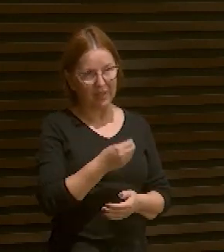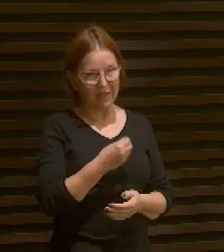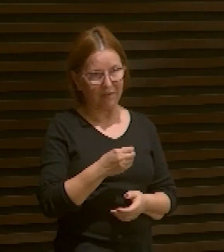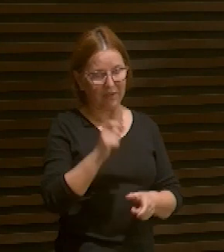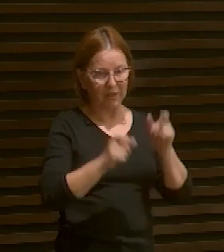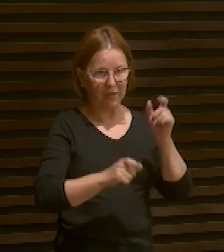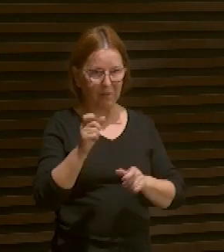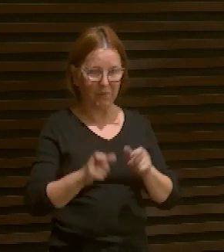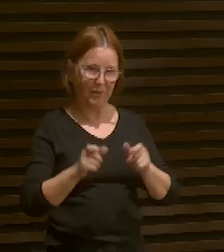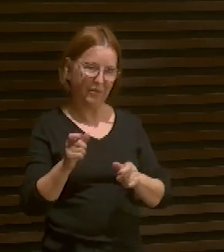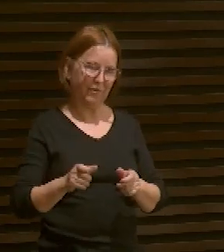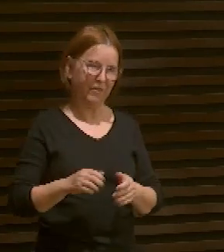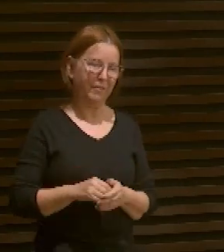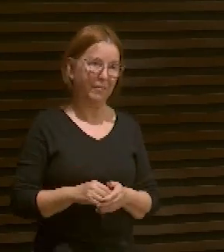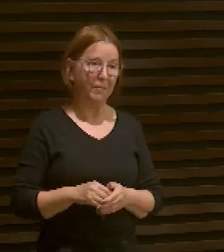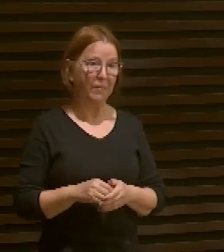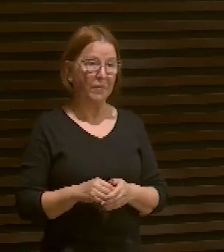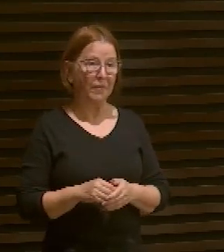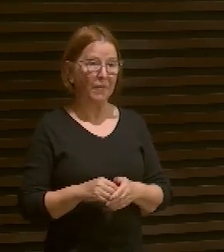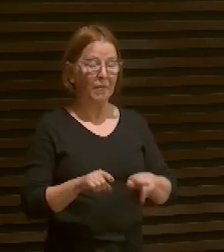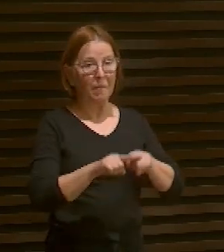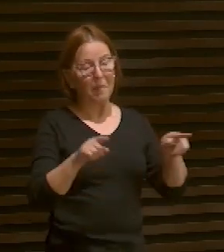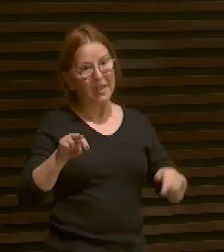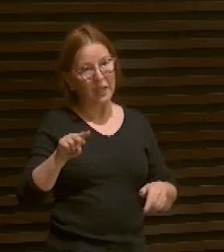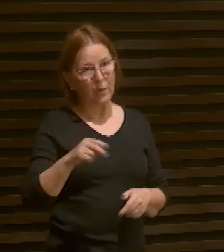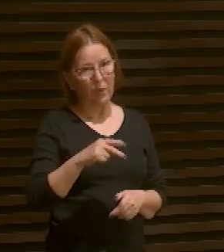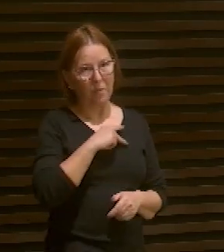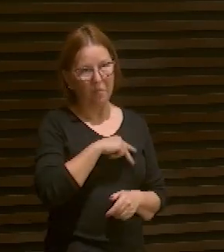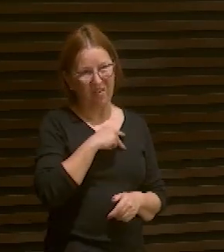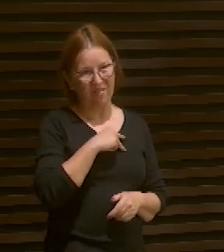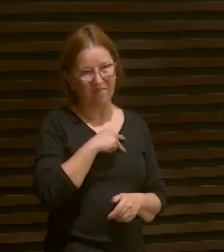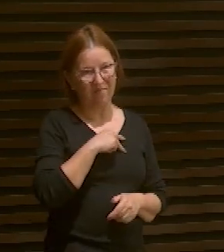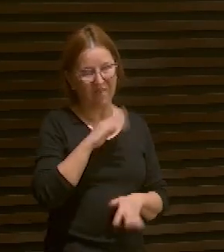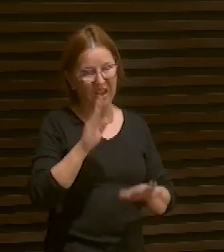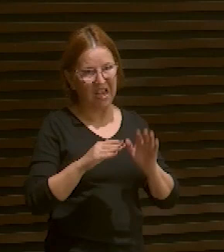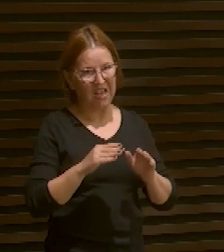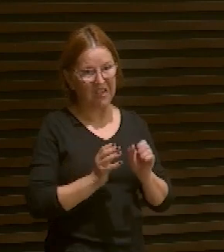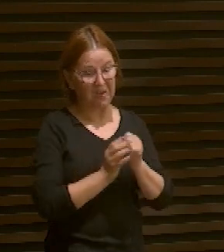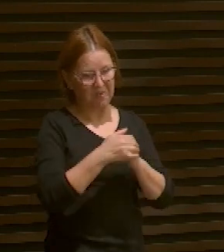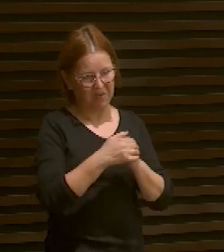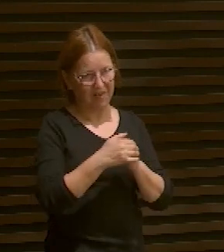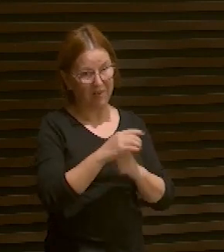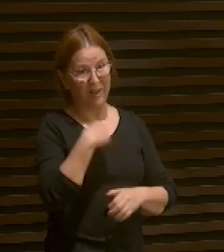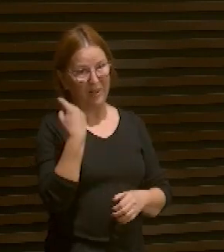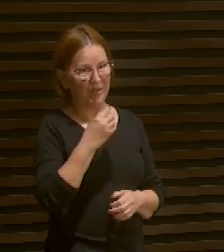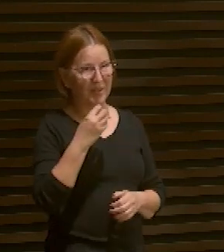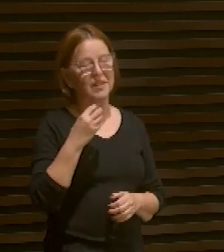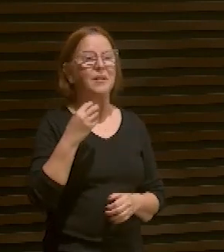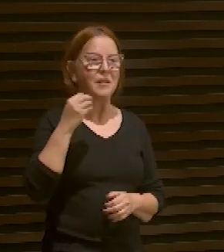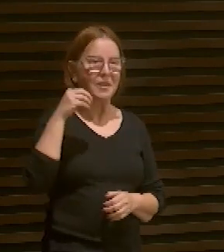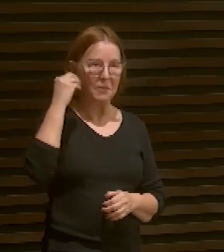comportamento. Mas assim como Paulo, nós podemos mascarar a nossa experiência através do nosso